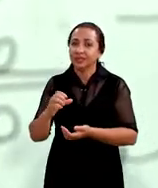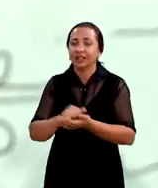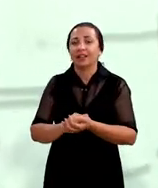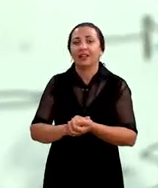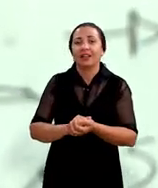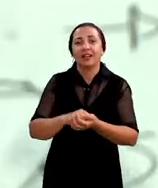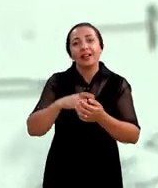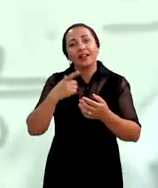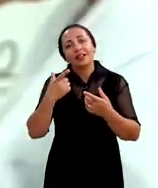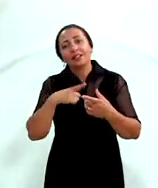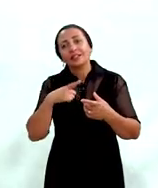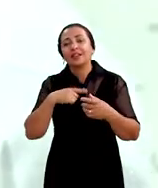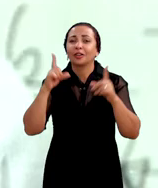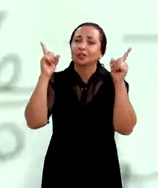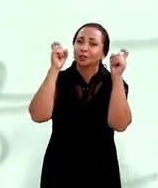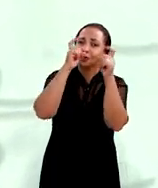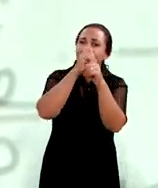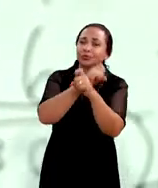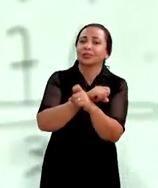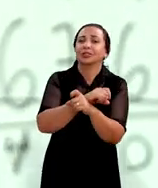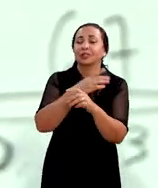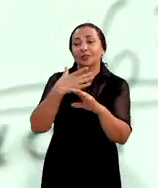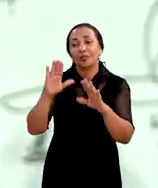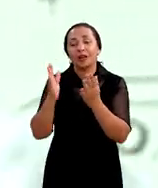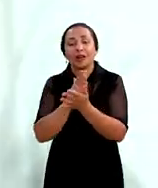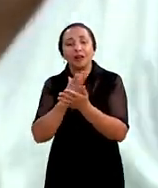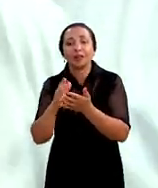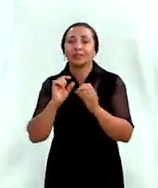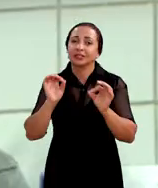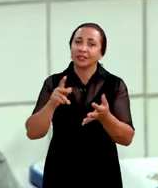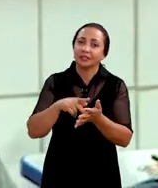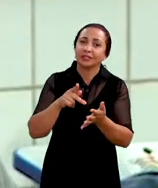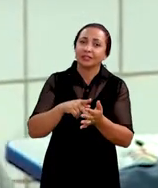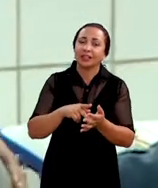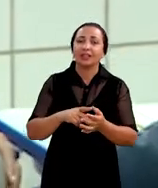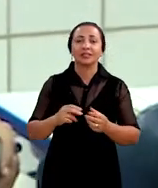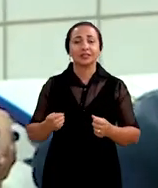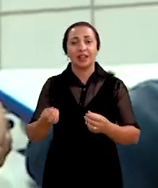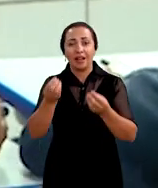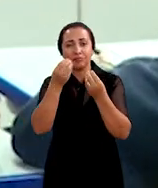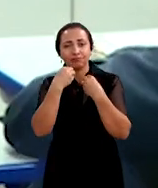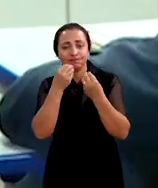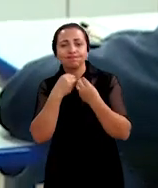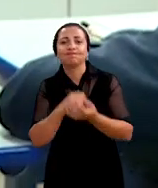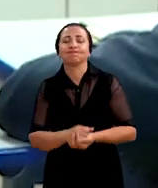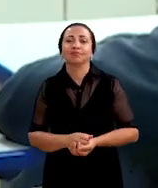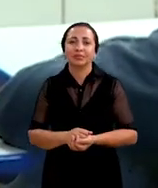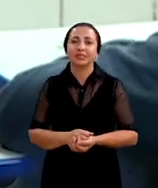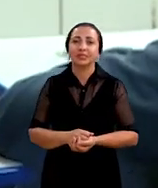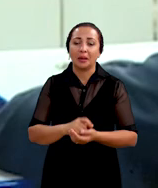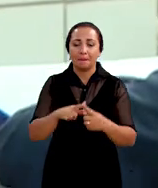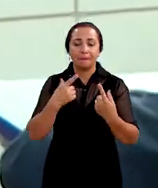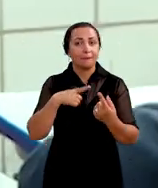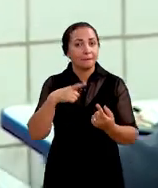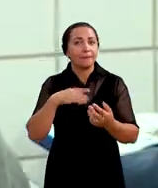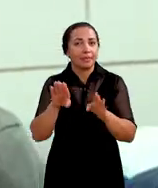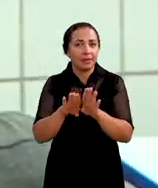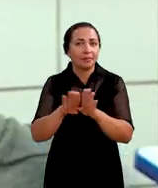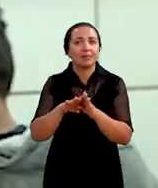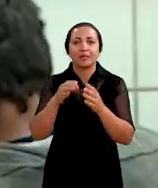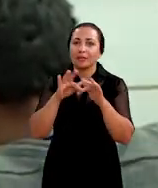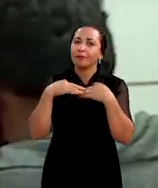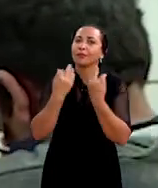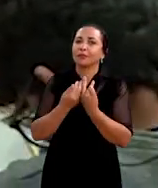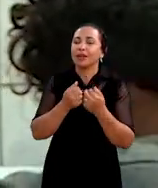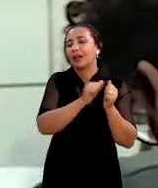têm alfabetização, que não têm. Então, tem essa dificuldade, fora alguns que realmente é a questão vulnerabilidade mesmo. Mas existe